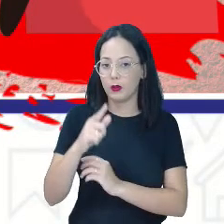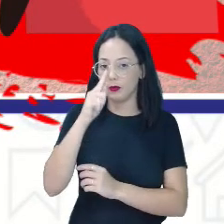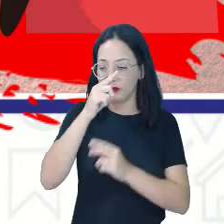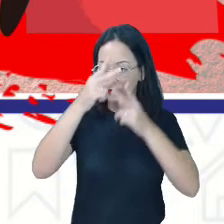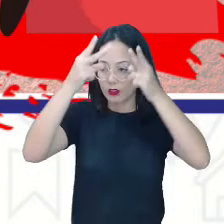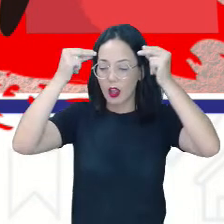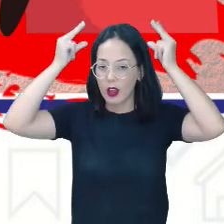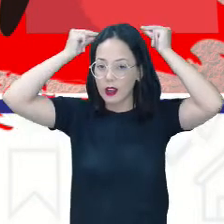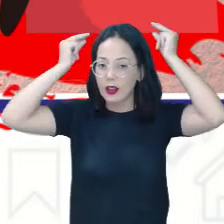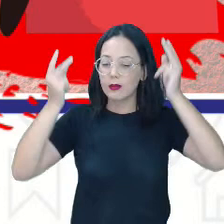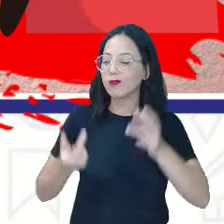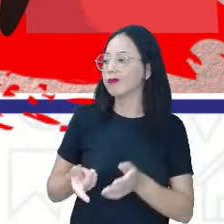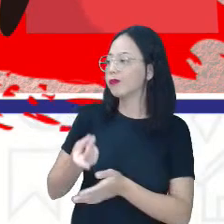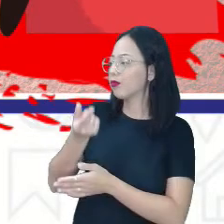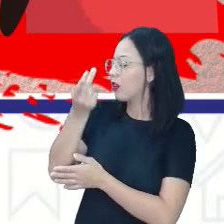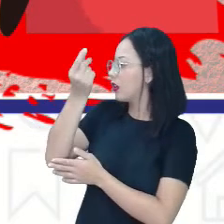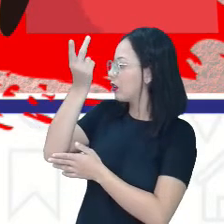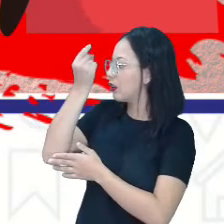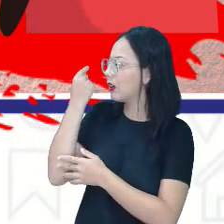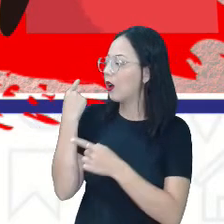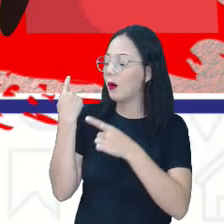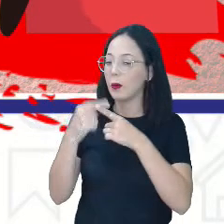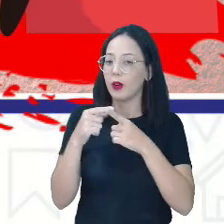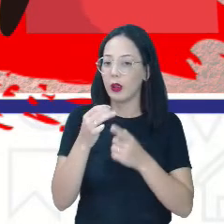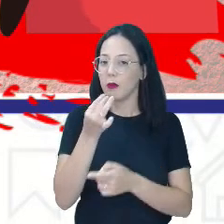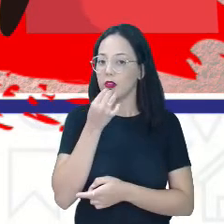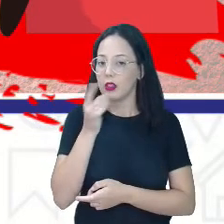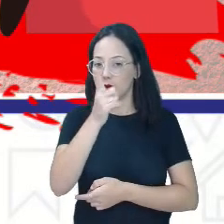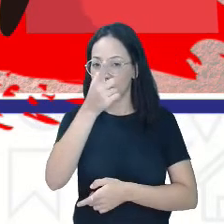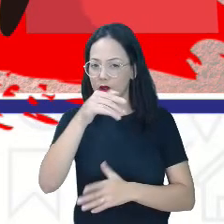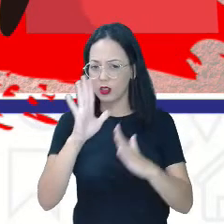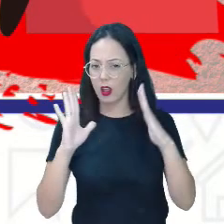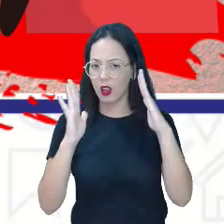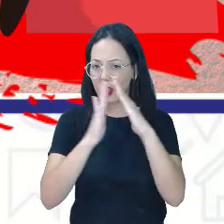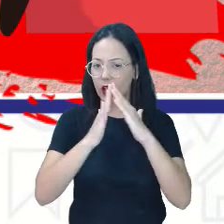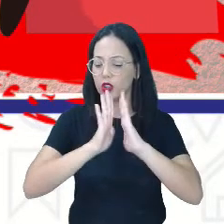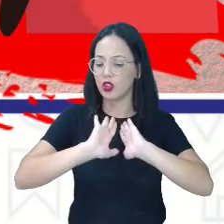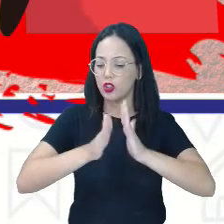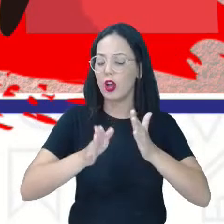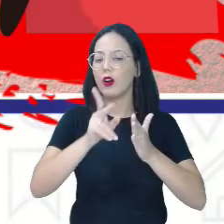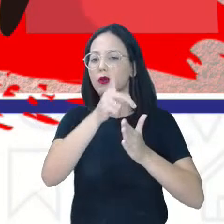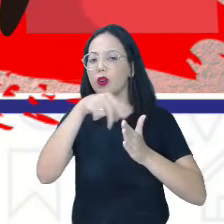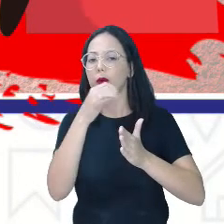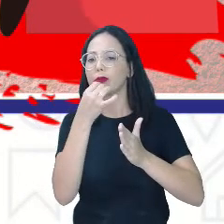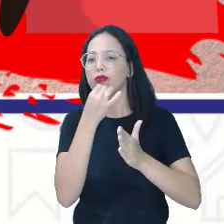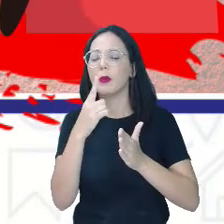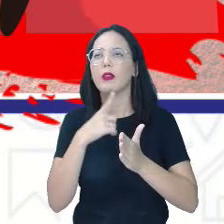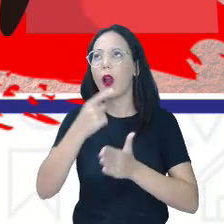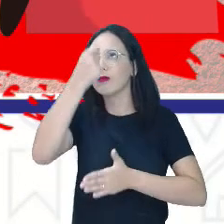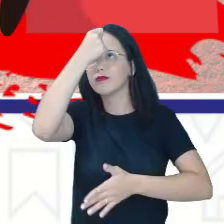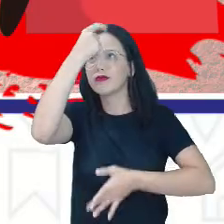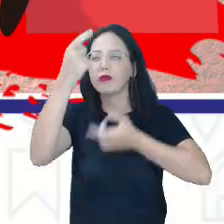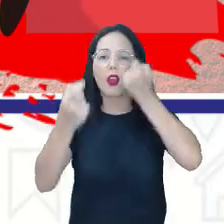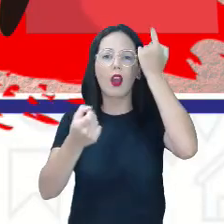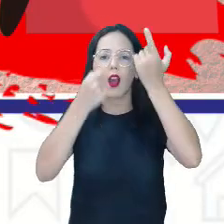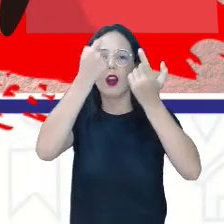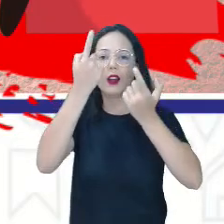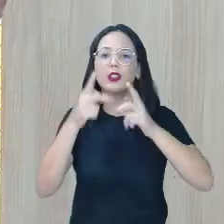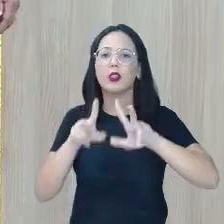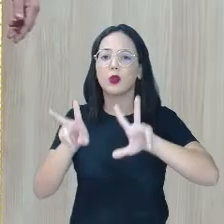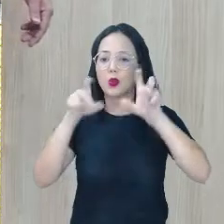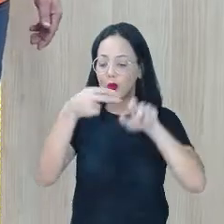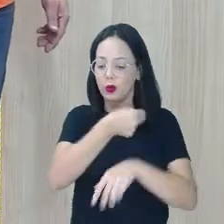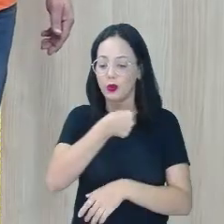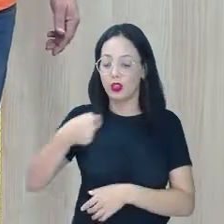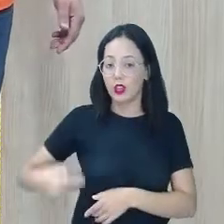Antiga. Então, os chineses, você em casa, você tem aí invenções dos chineses